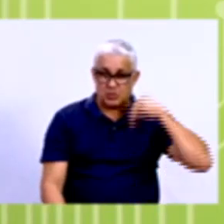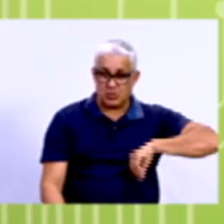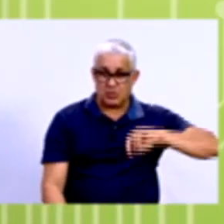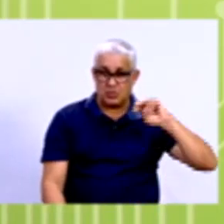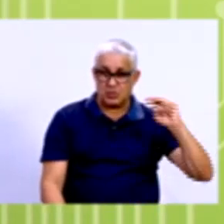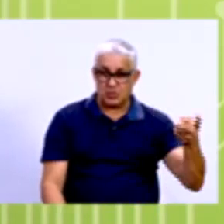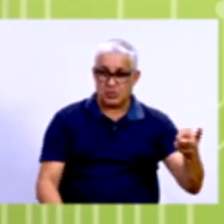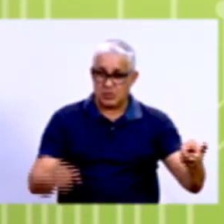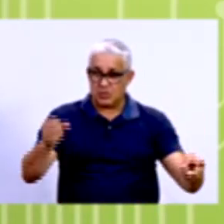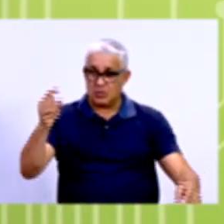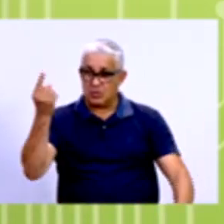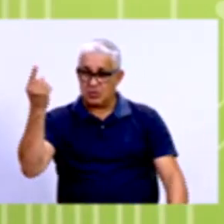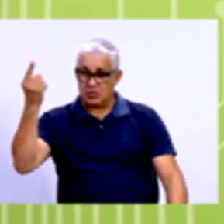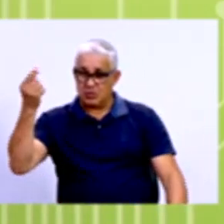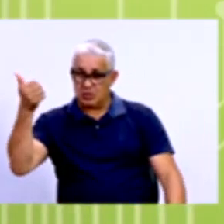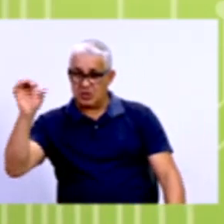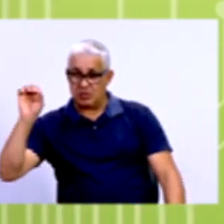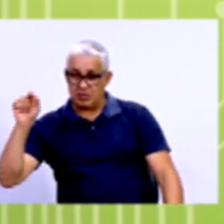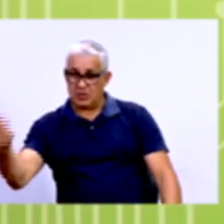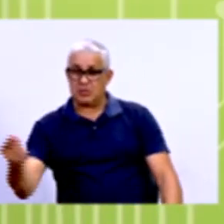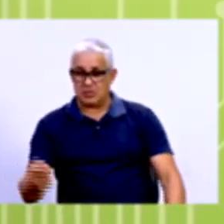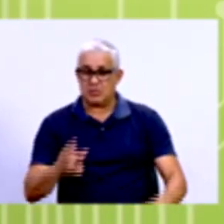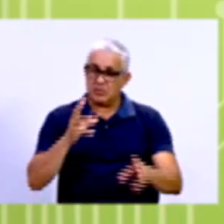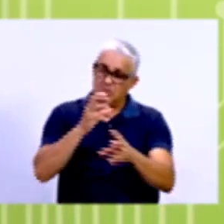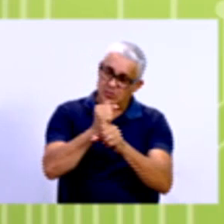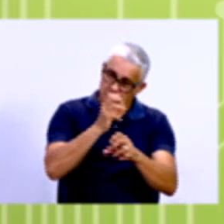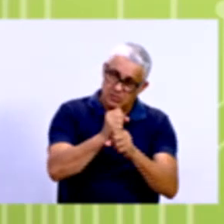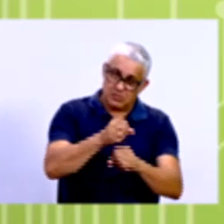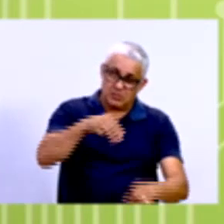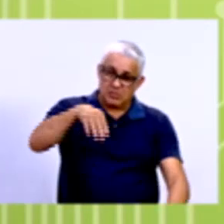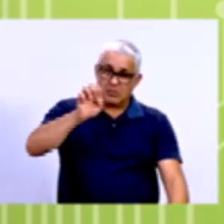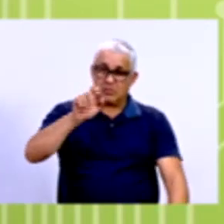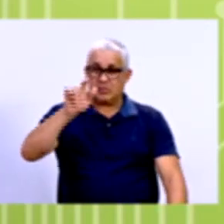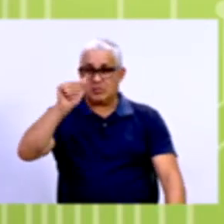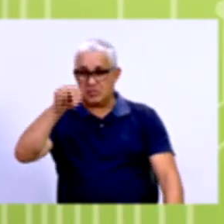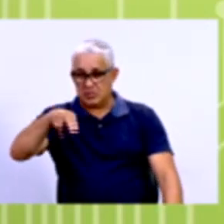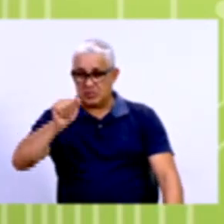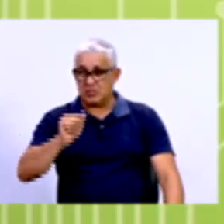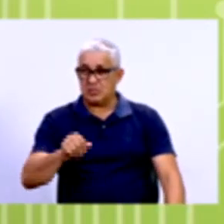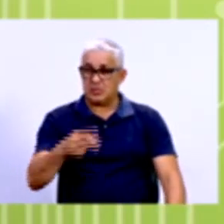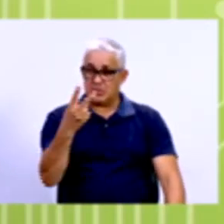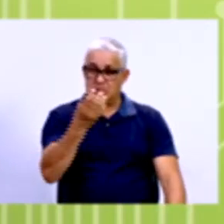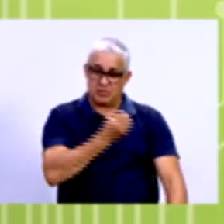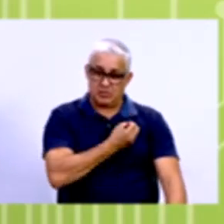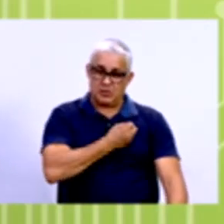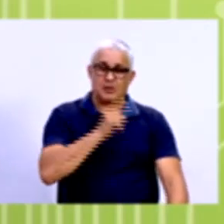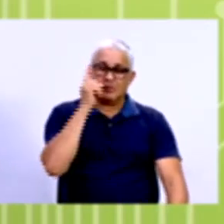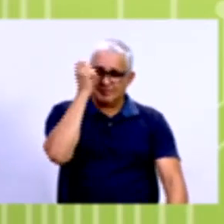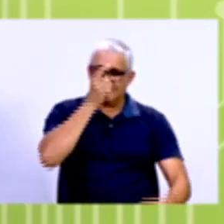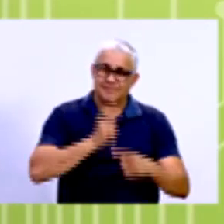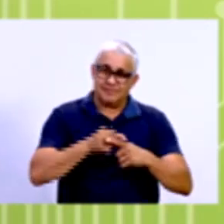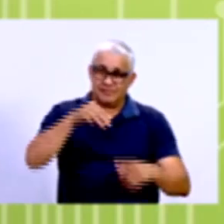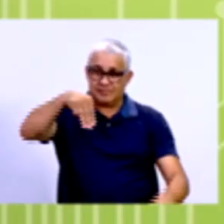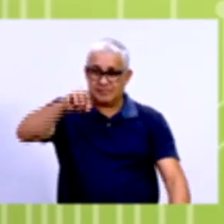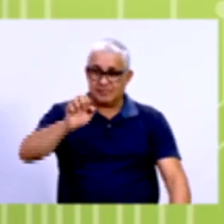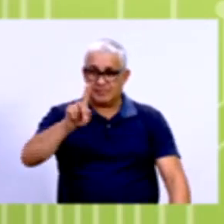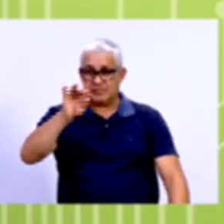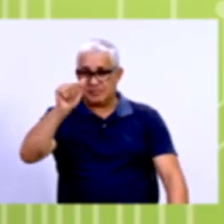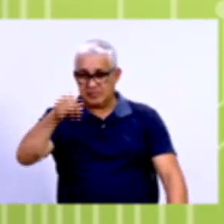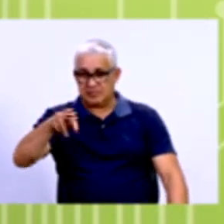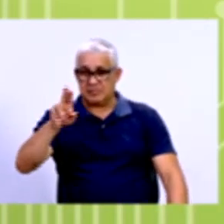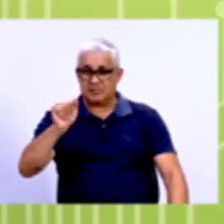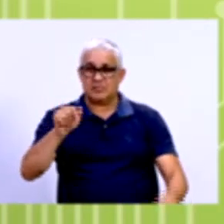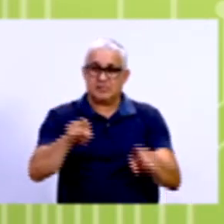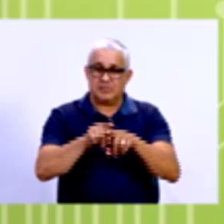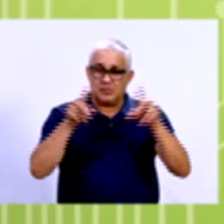que muitas vezes a gente vai no cálculo da mediana. Nesse caso, quando são 2 números, fica mais complicado, porque a mediana daria igual à média. Mas daí,